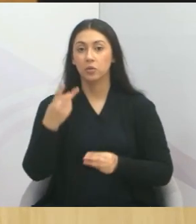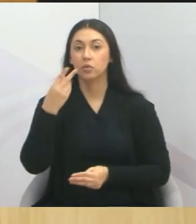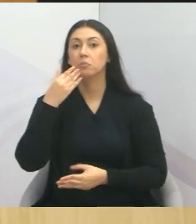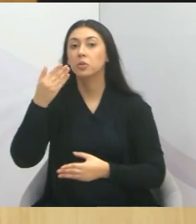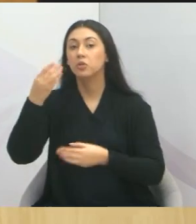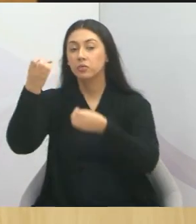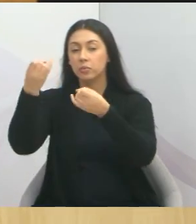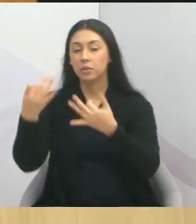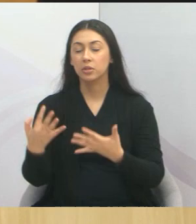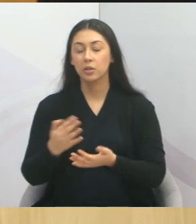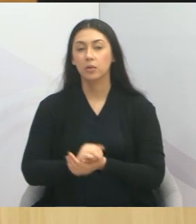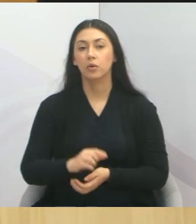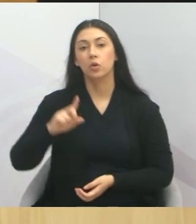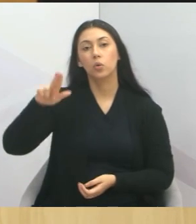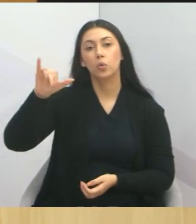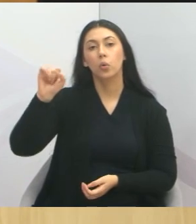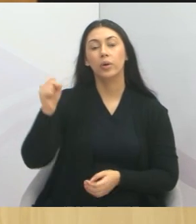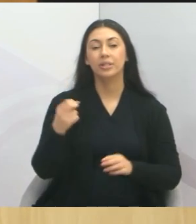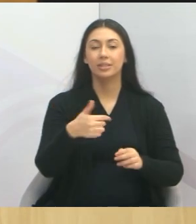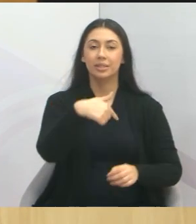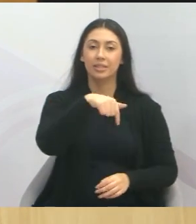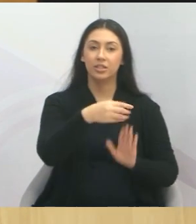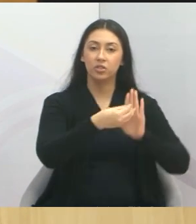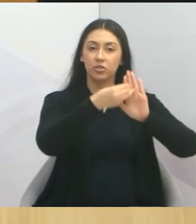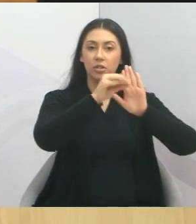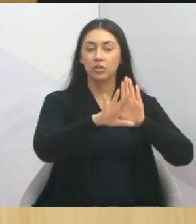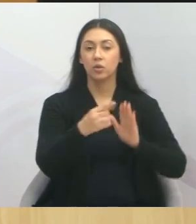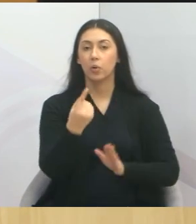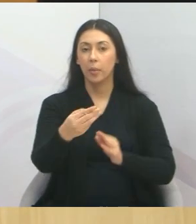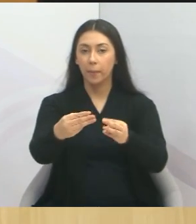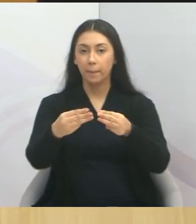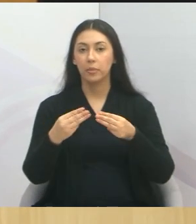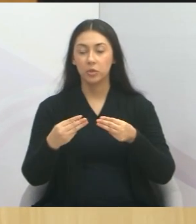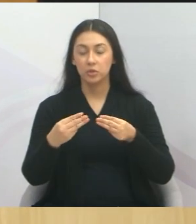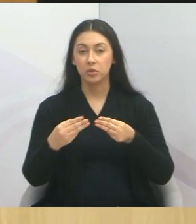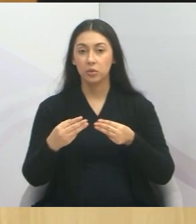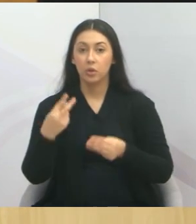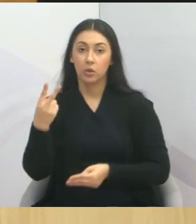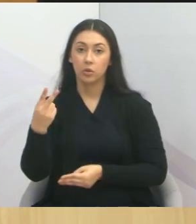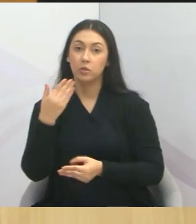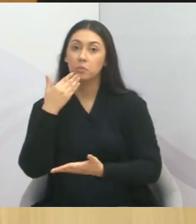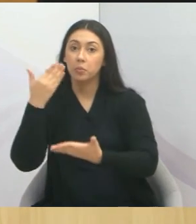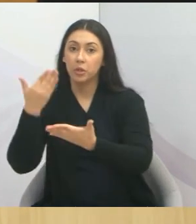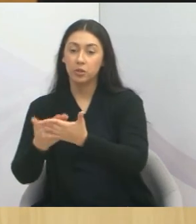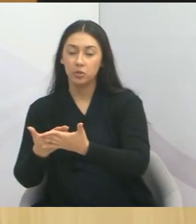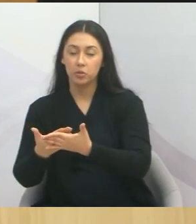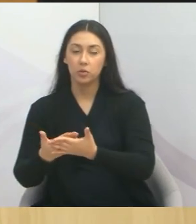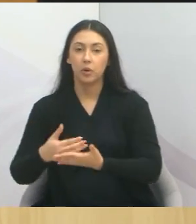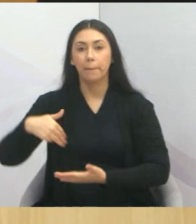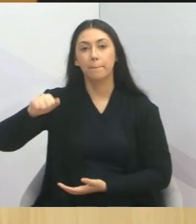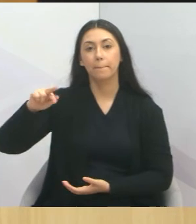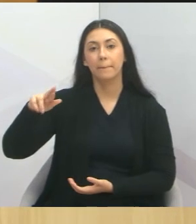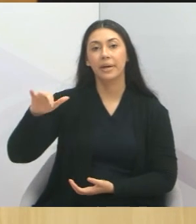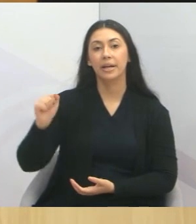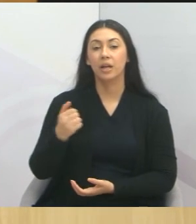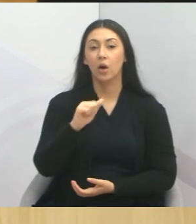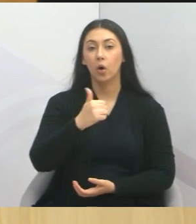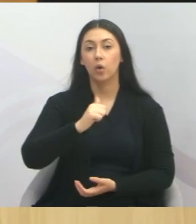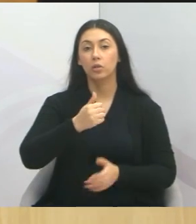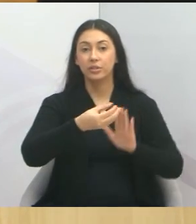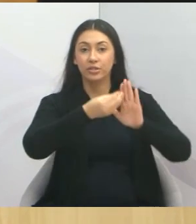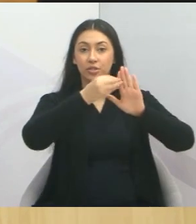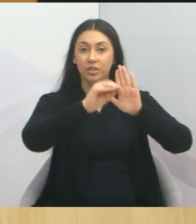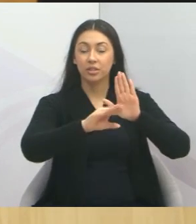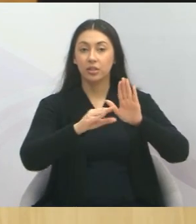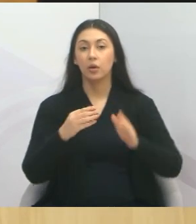dois pedir informações Luiz Flávio sete indicações uma Moção e dois requerimento Maria Amélia 11